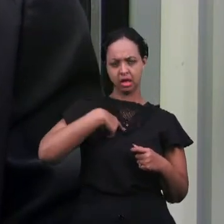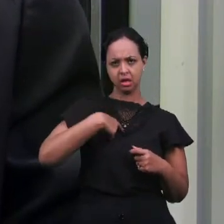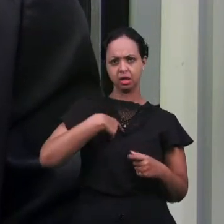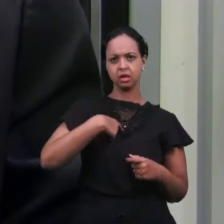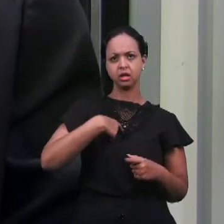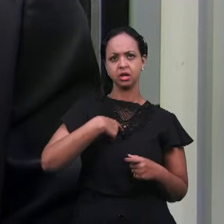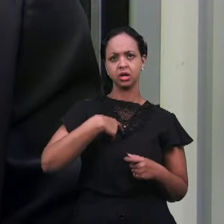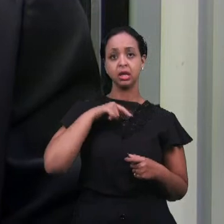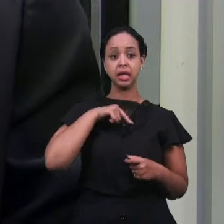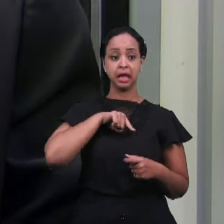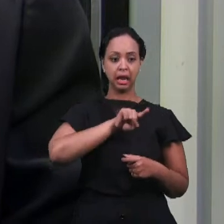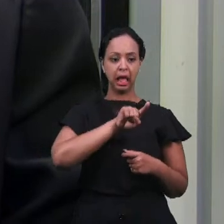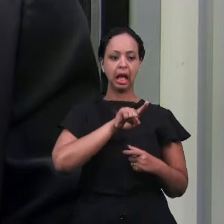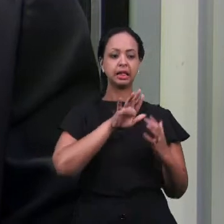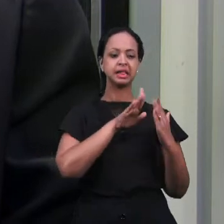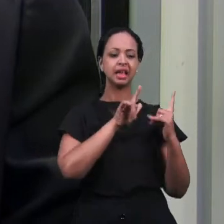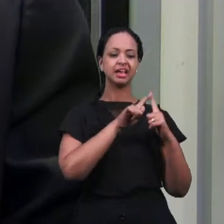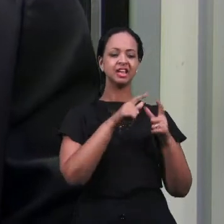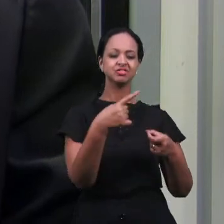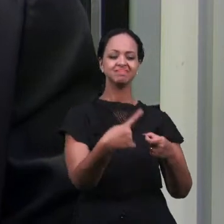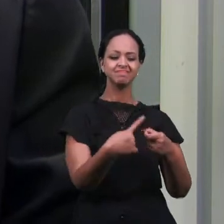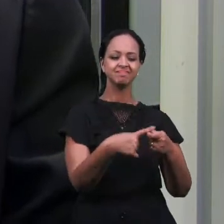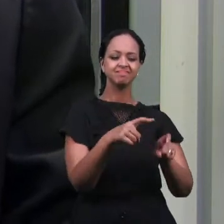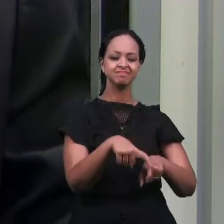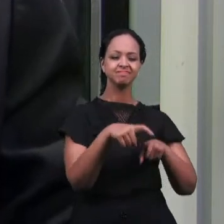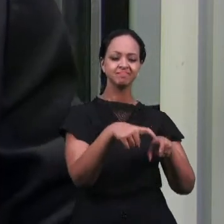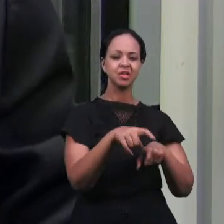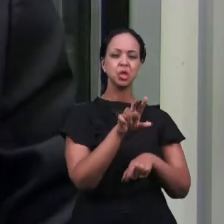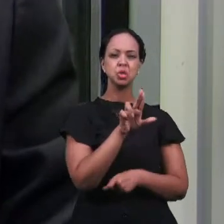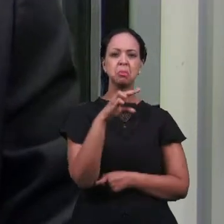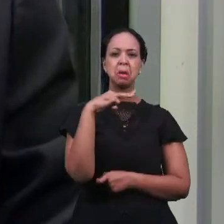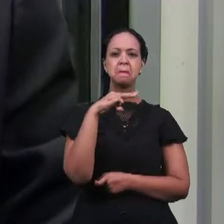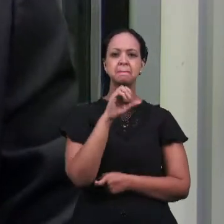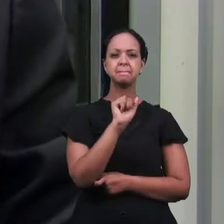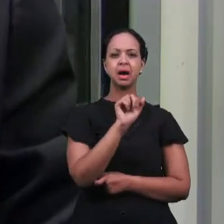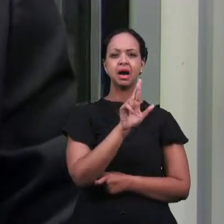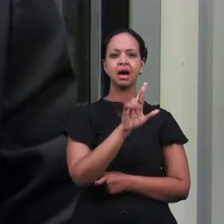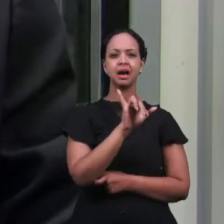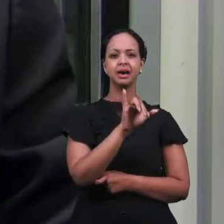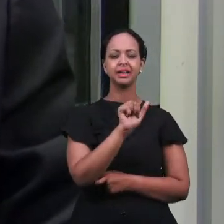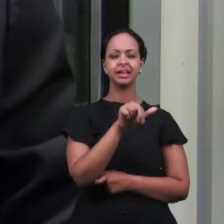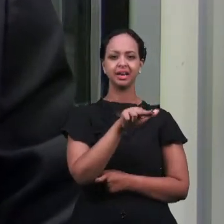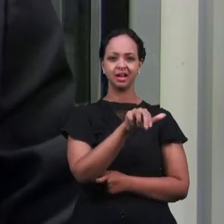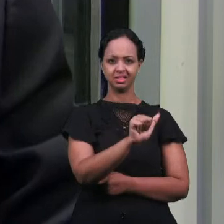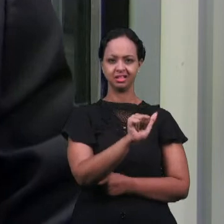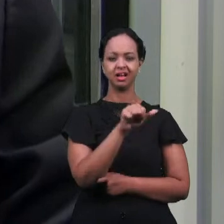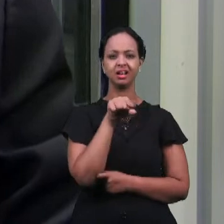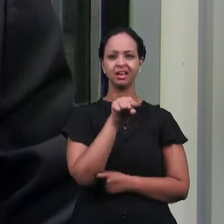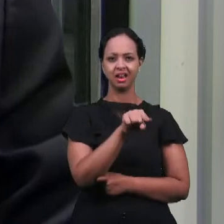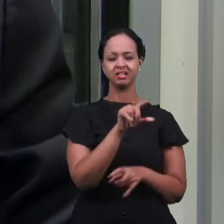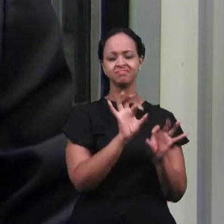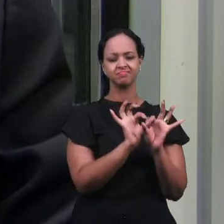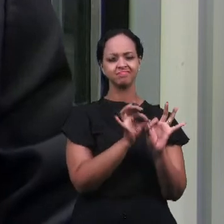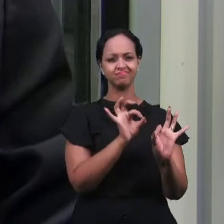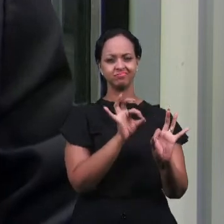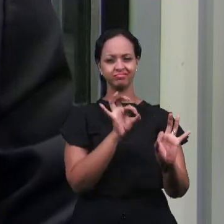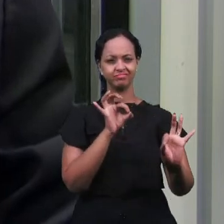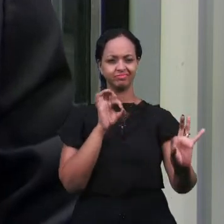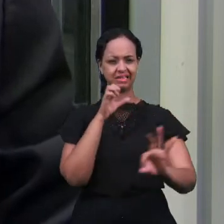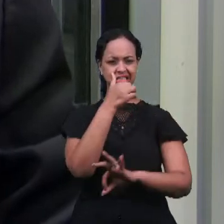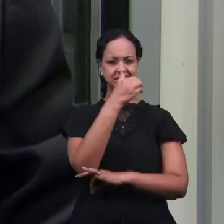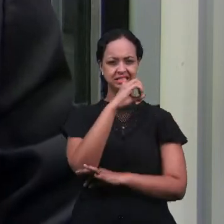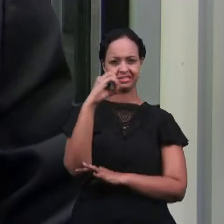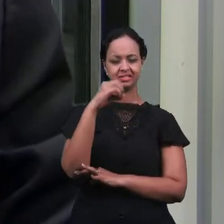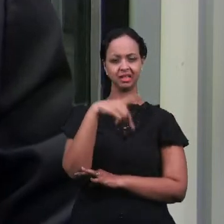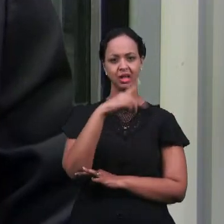em Mariana. Mariana é uma cidade histórica, né? Ela está a mais ou menos 100 quilômetros de Belo Horizonte. E era